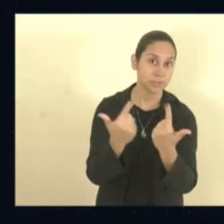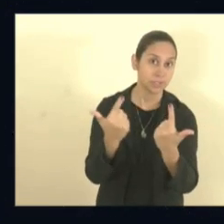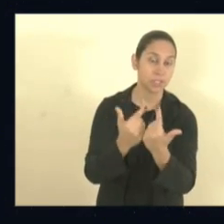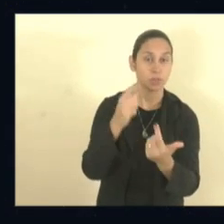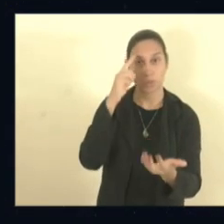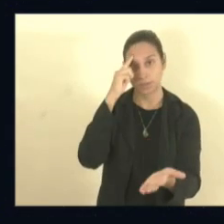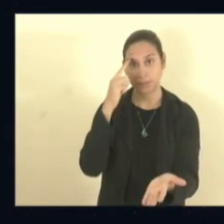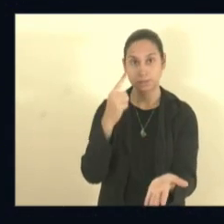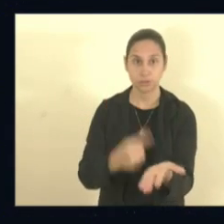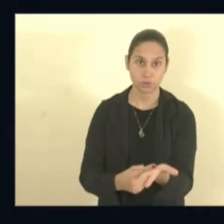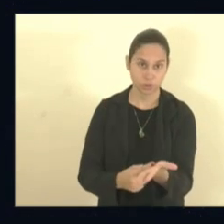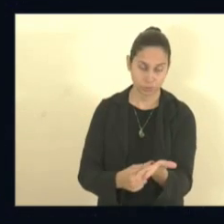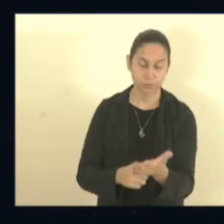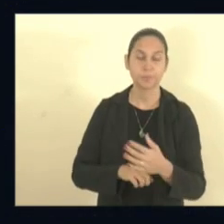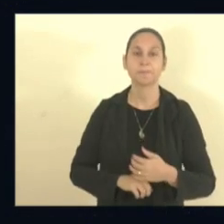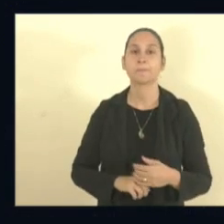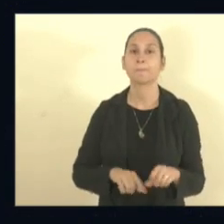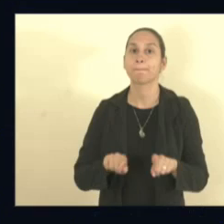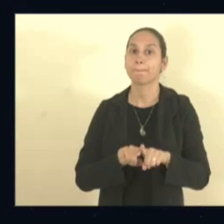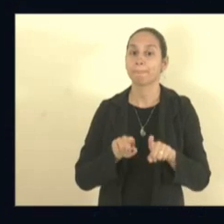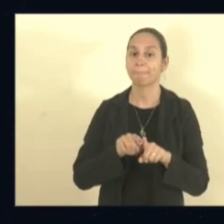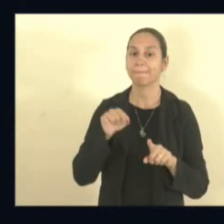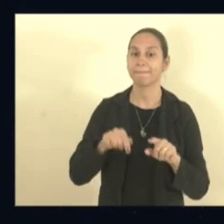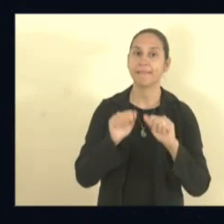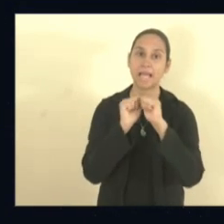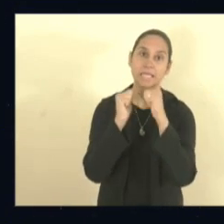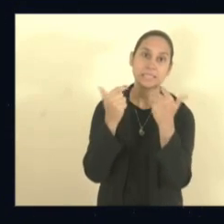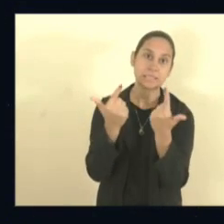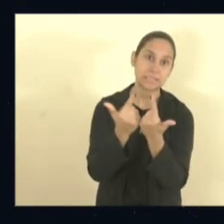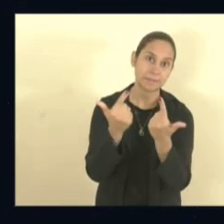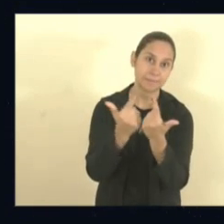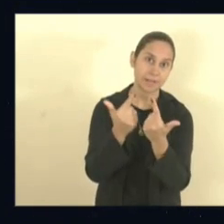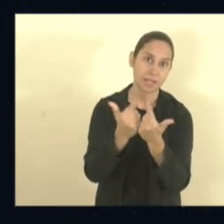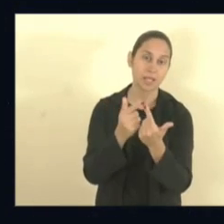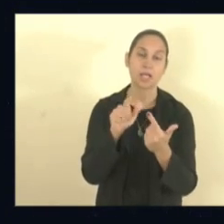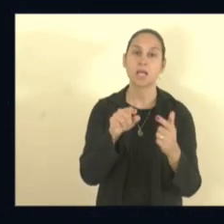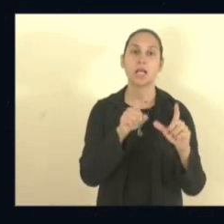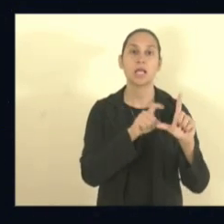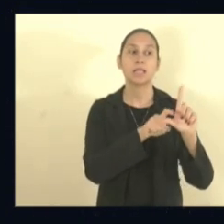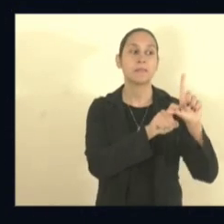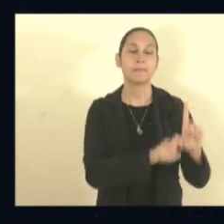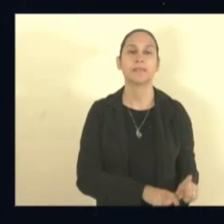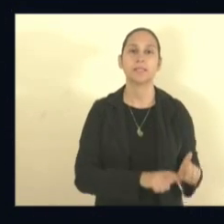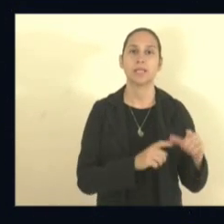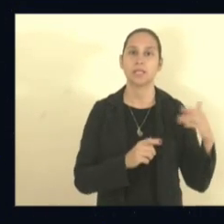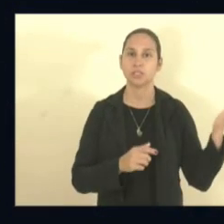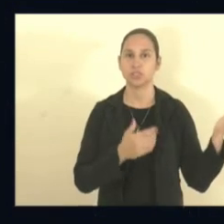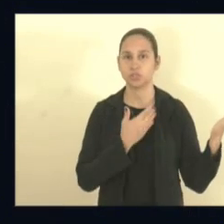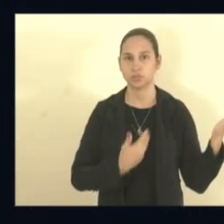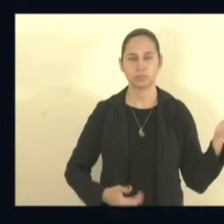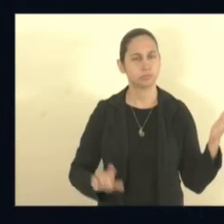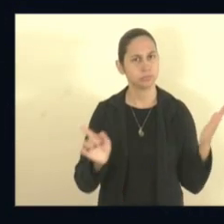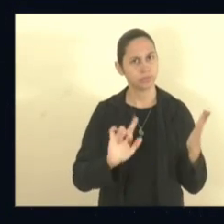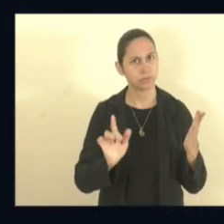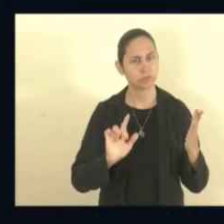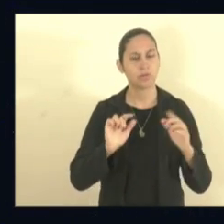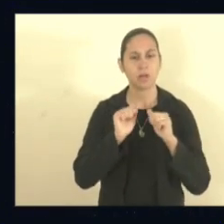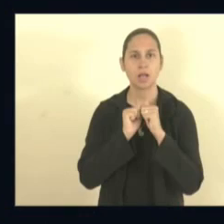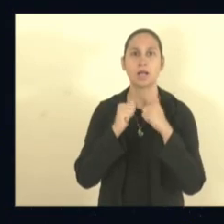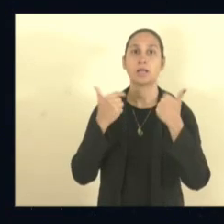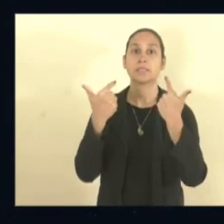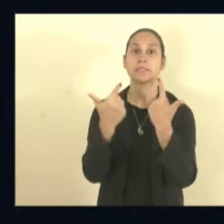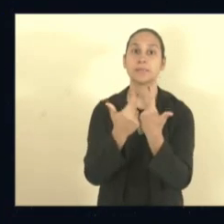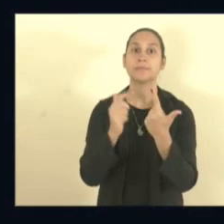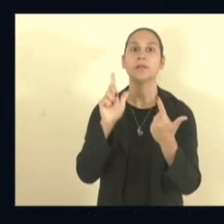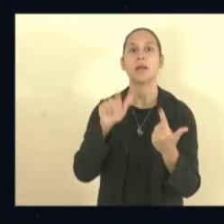decidir. Quero também dizer que a Assembleia não é puxadinho do Palácio. A Assembleia Legislativa tem sido grande protagonista,